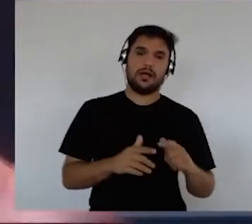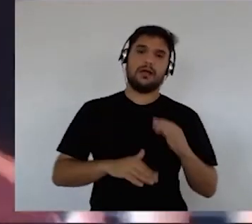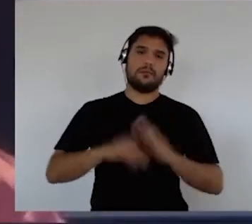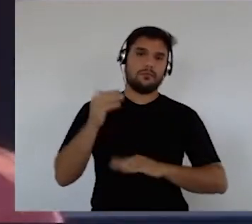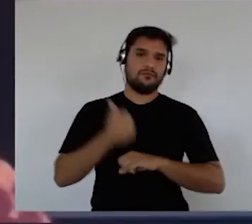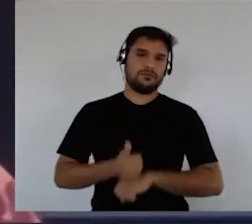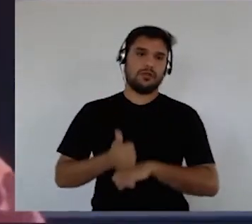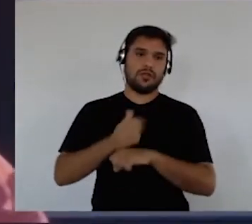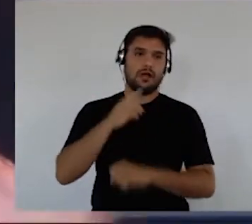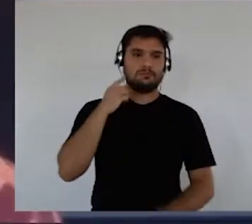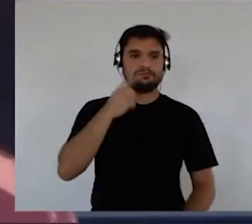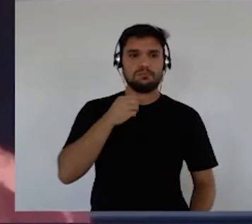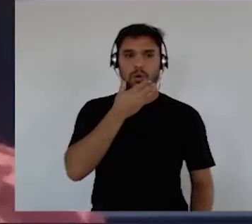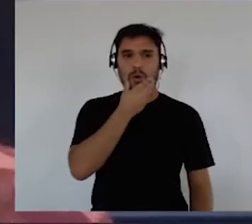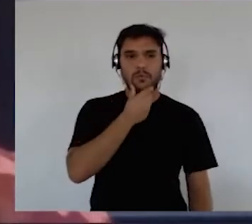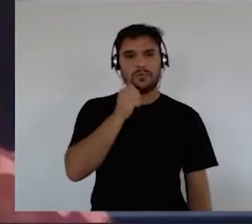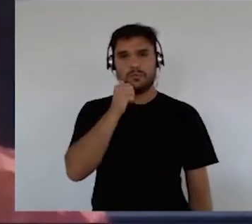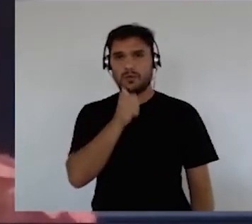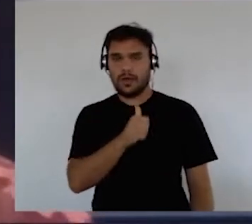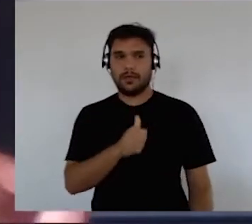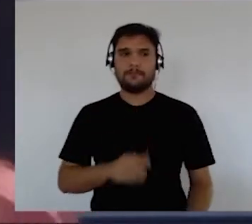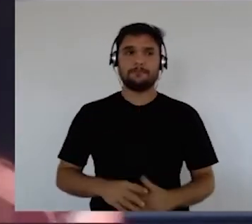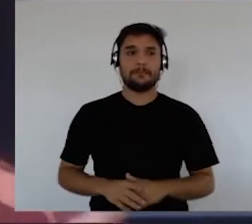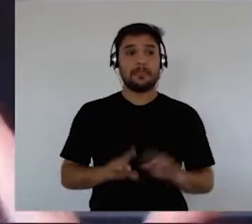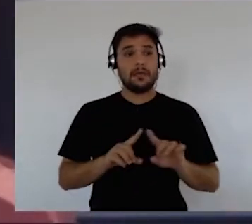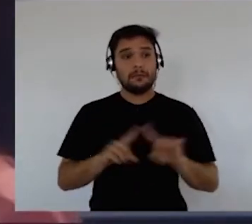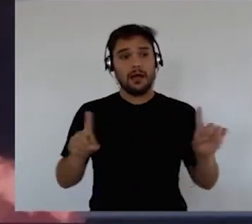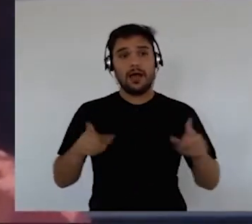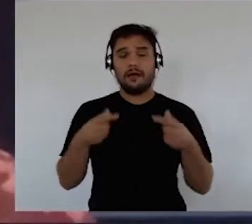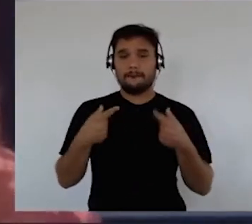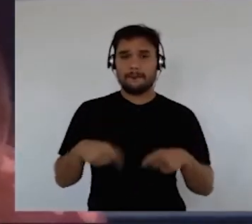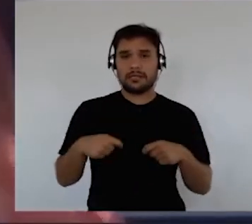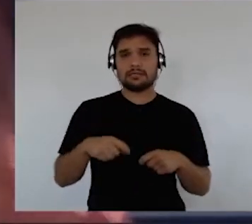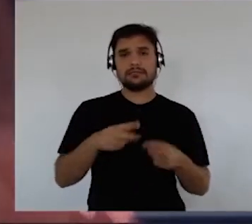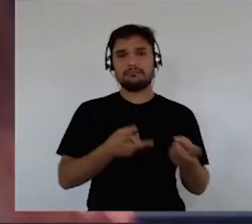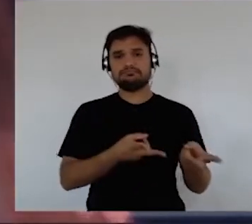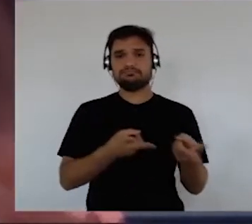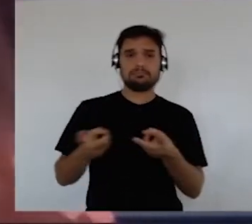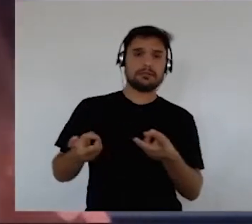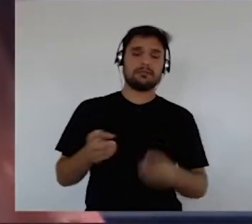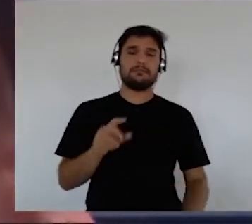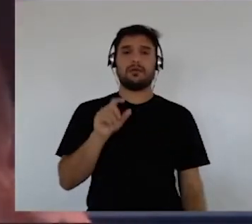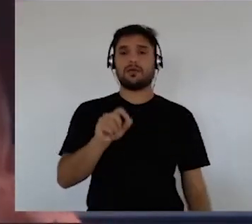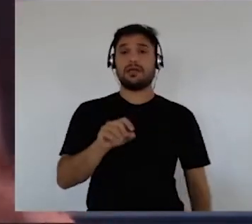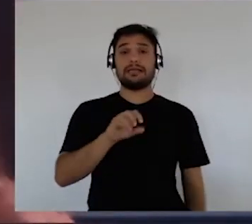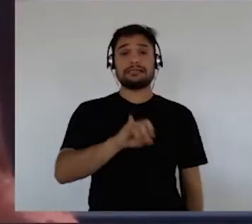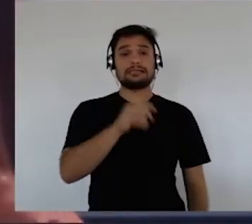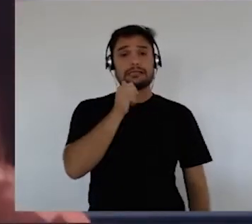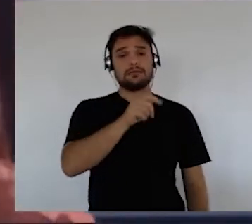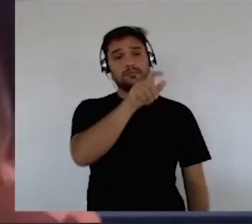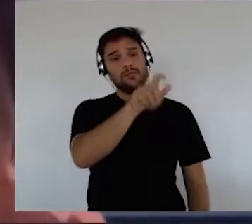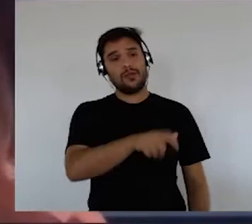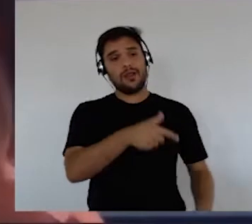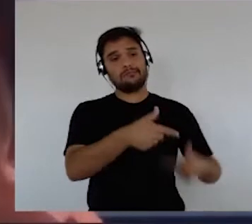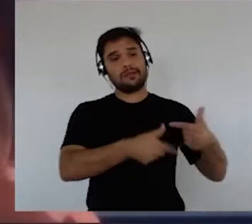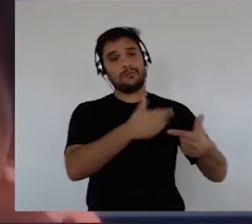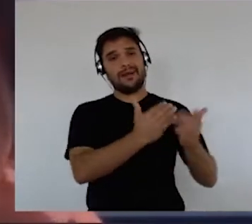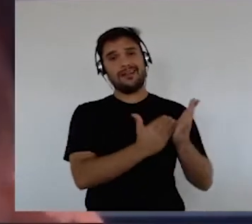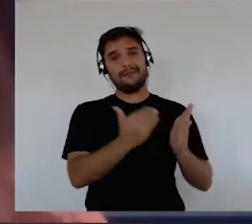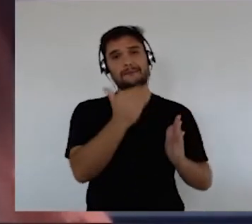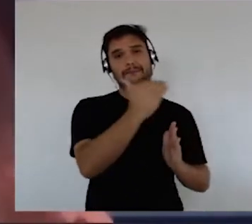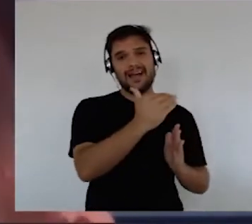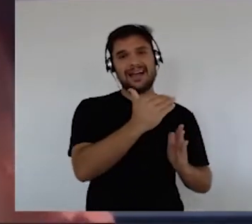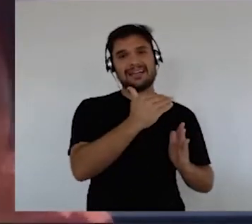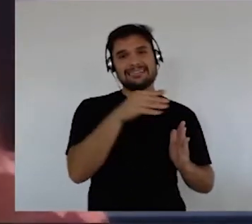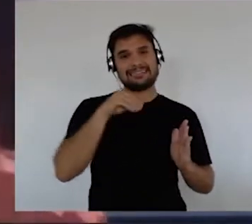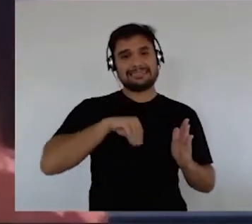profissionais, advogados homens e advogadas mulheres, mas é preciso também perceber que se uma mulher trabalha mais para ganhar